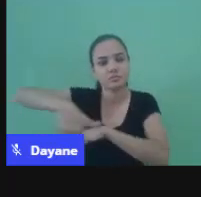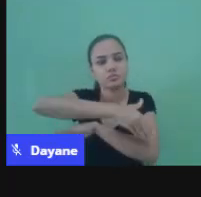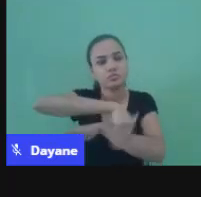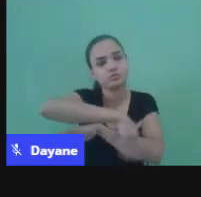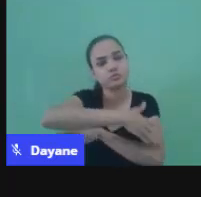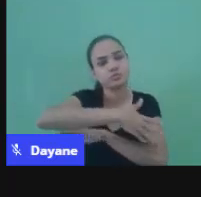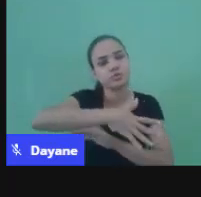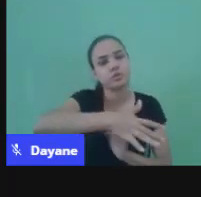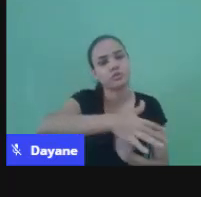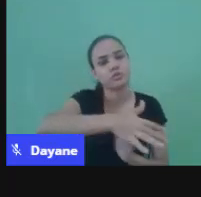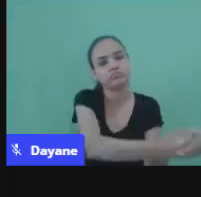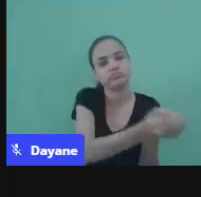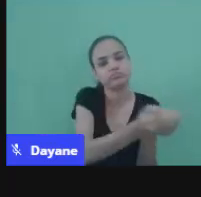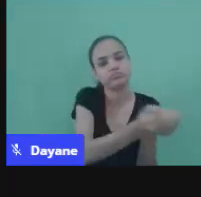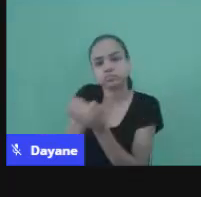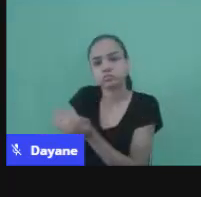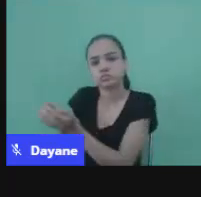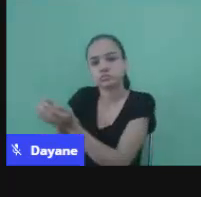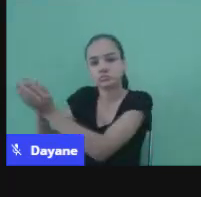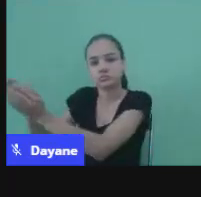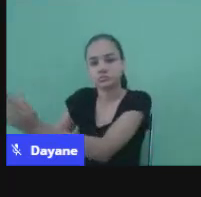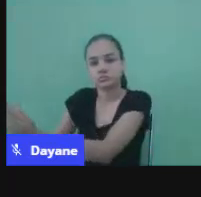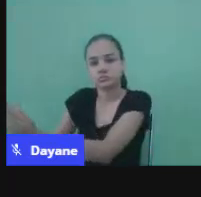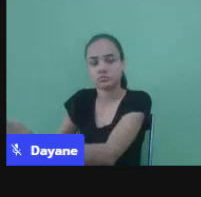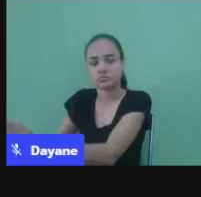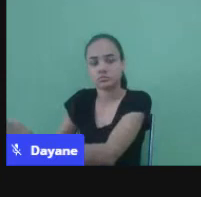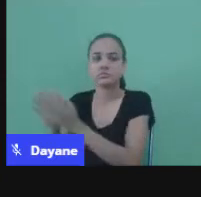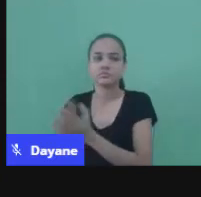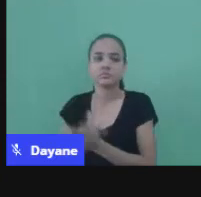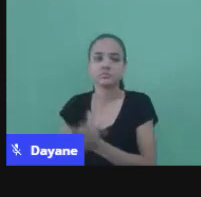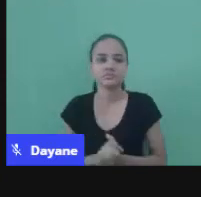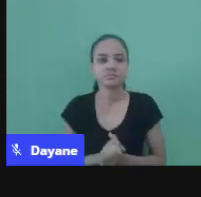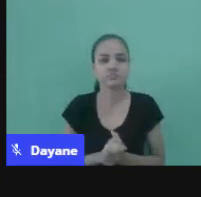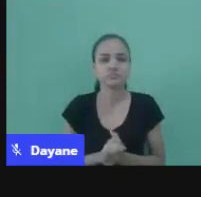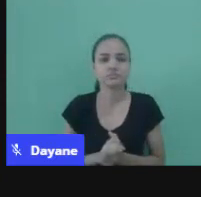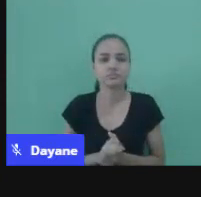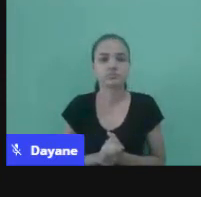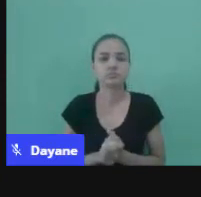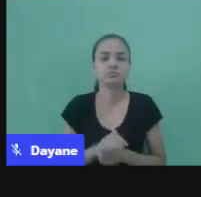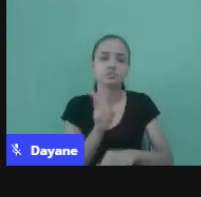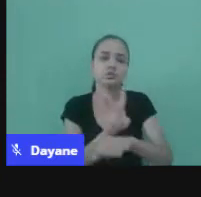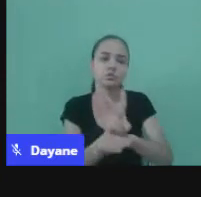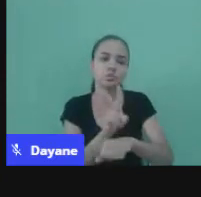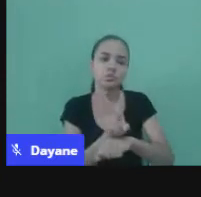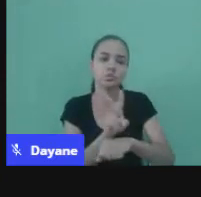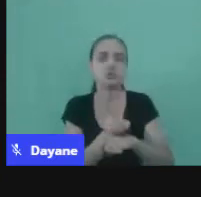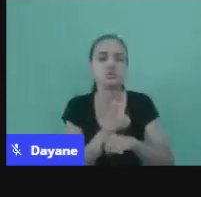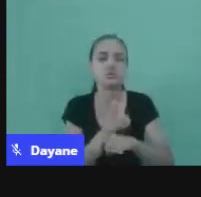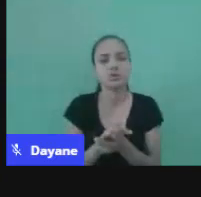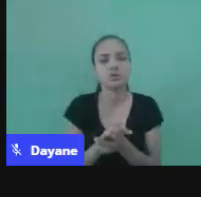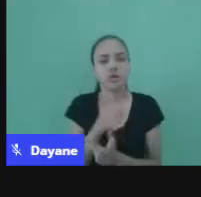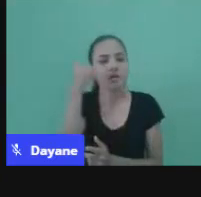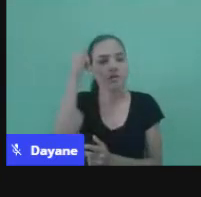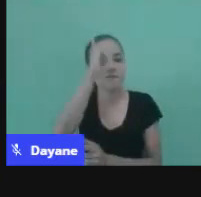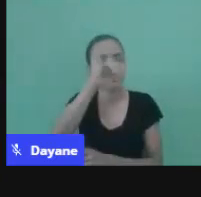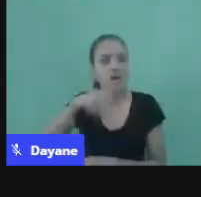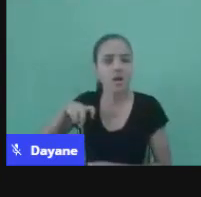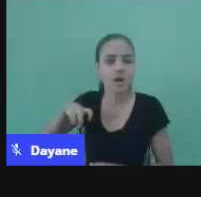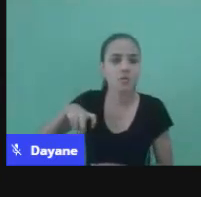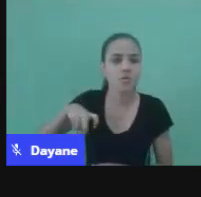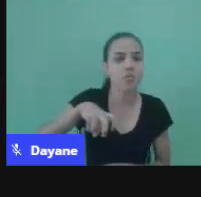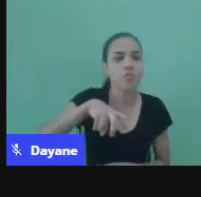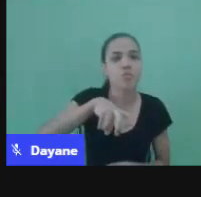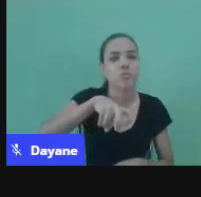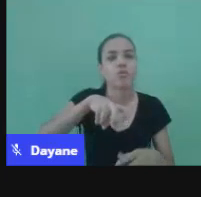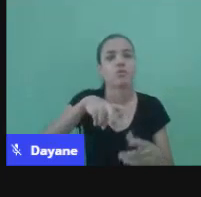para prevenir, mas também a gente está nessa frente. E eu só queria, antes de terminar, falar quanto